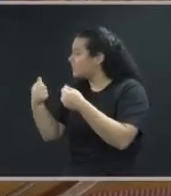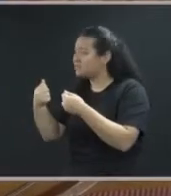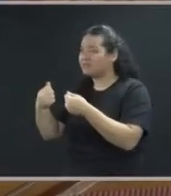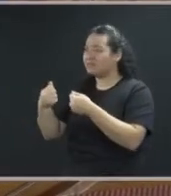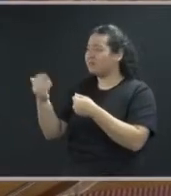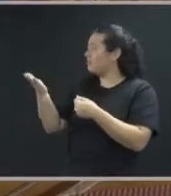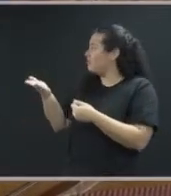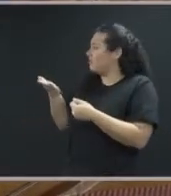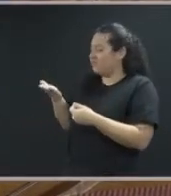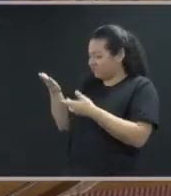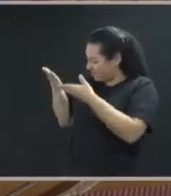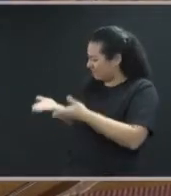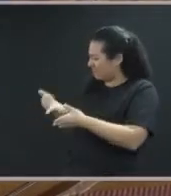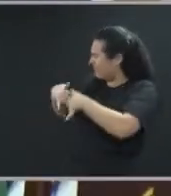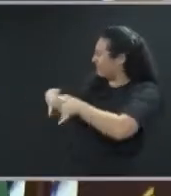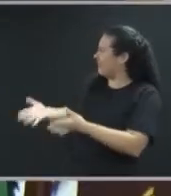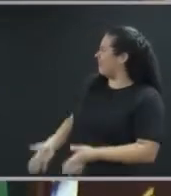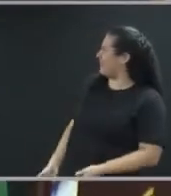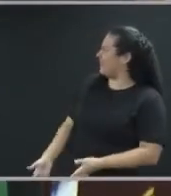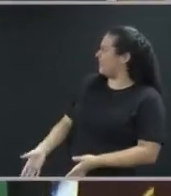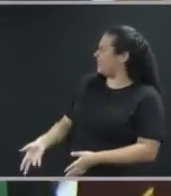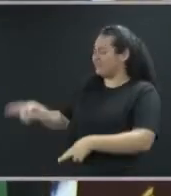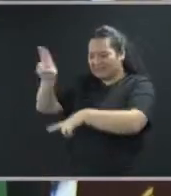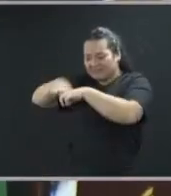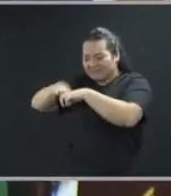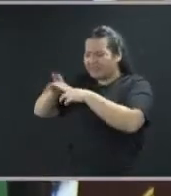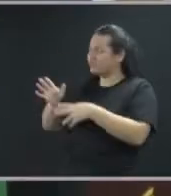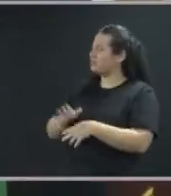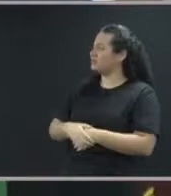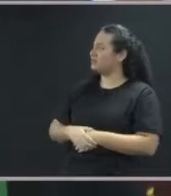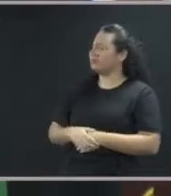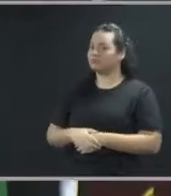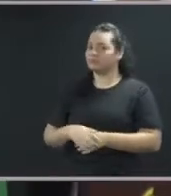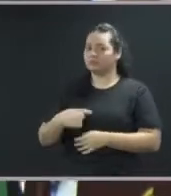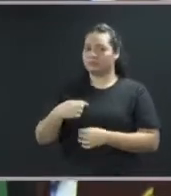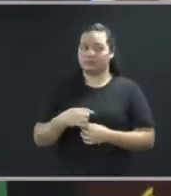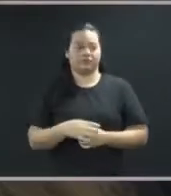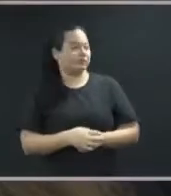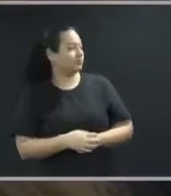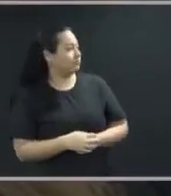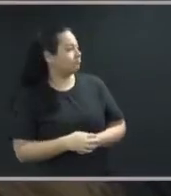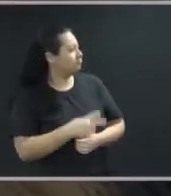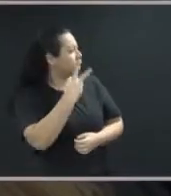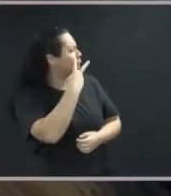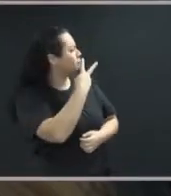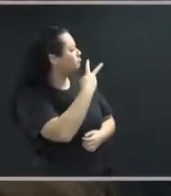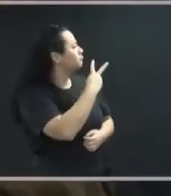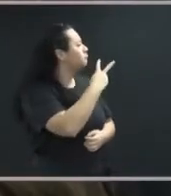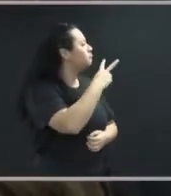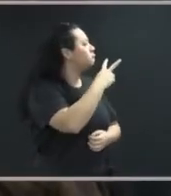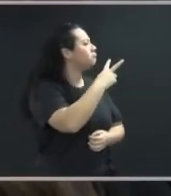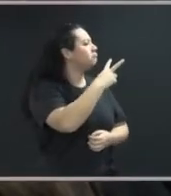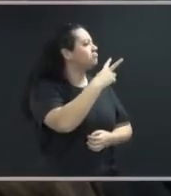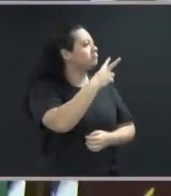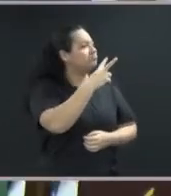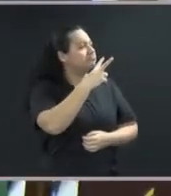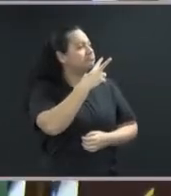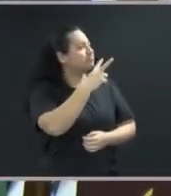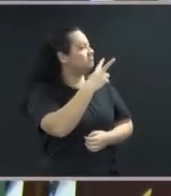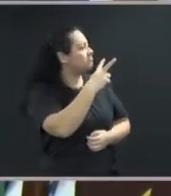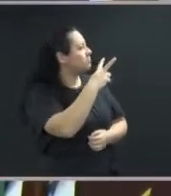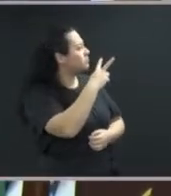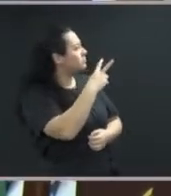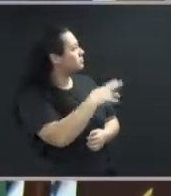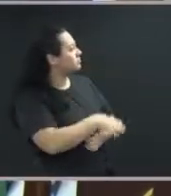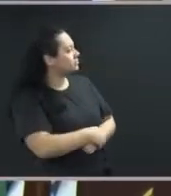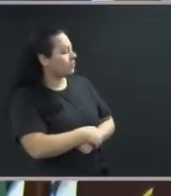que está endemoniado, acho que aqui não tem nenhum homem do tamanho, pastor Gabriel, não tem nenhum homem do tamanho do pastor Camilo. Era